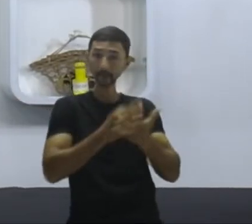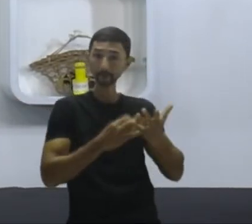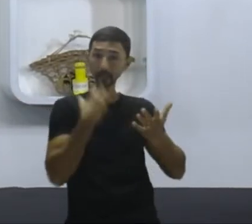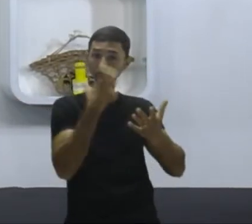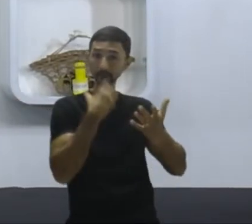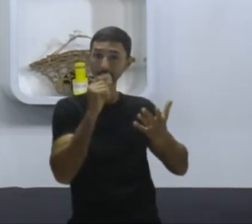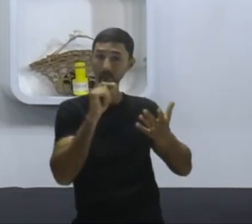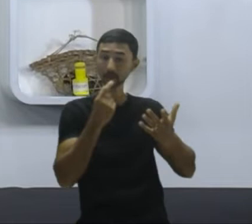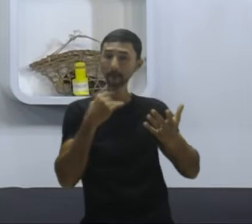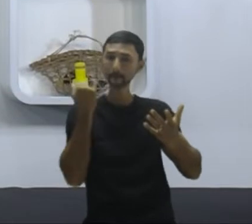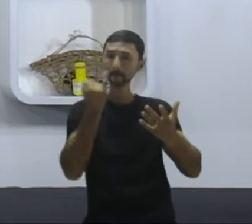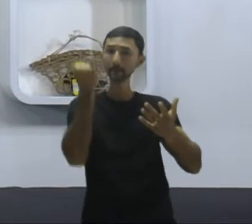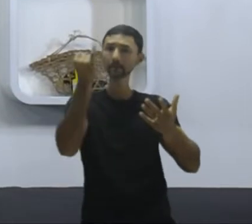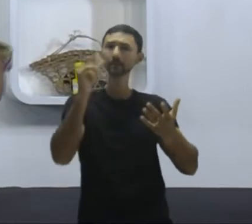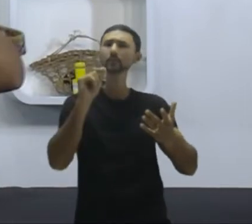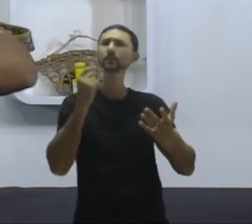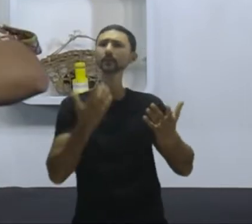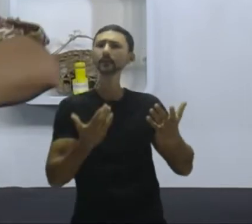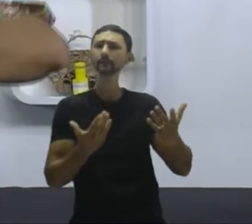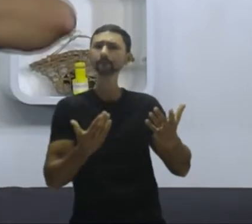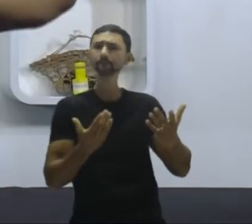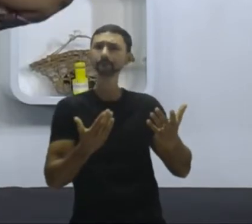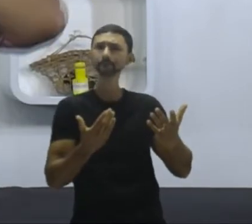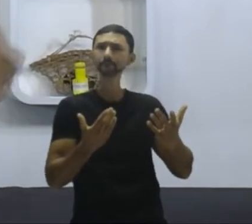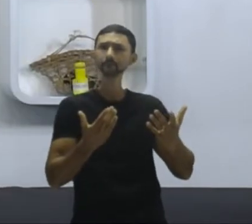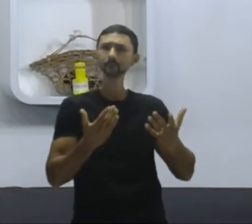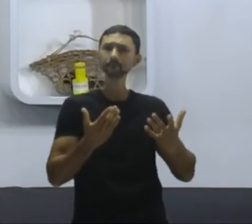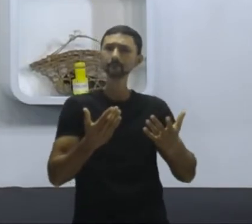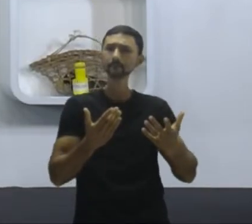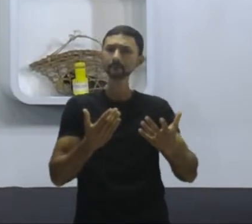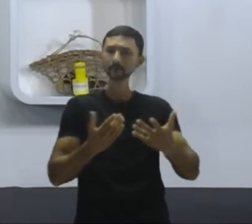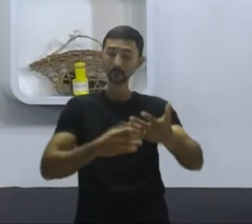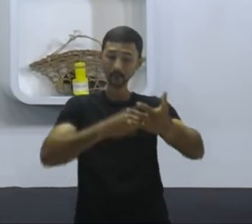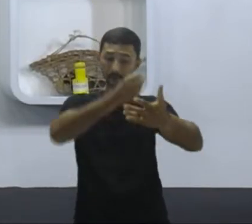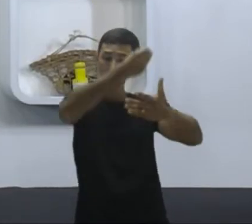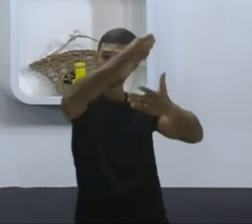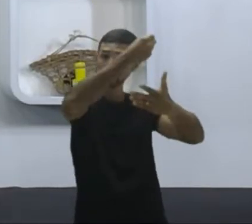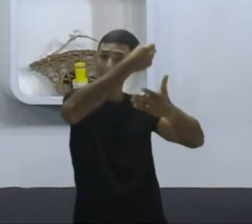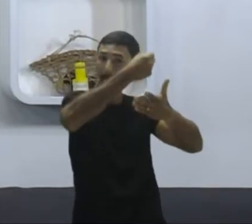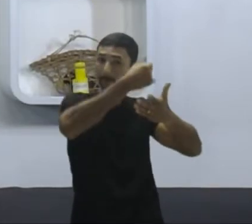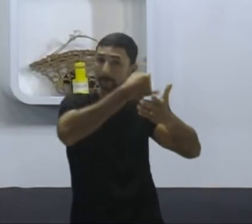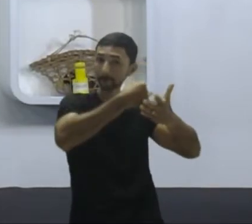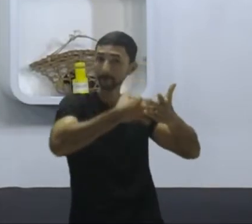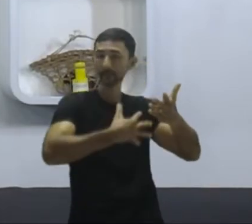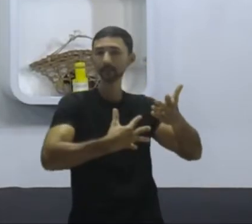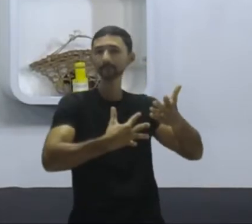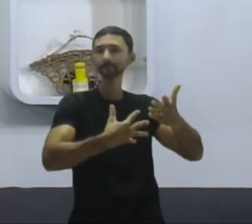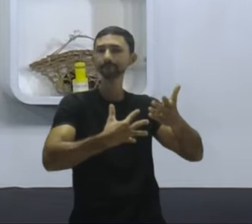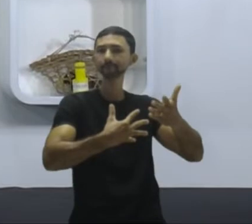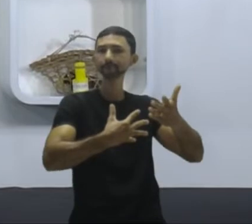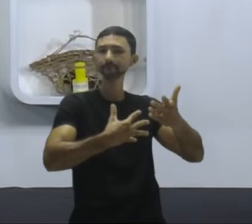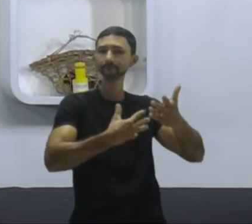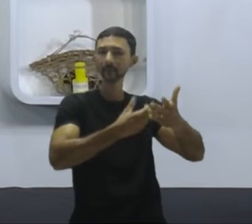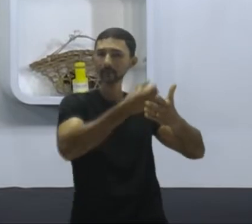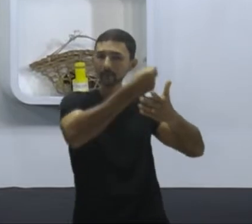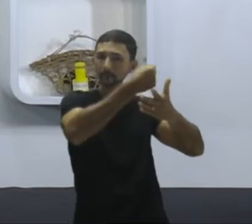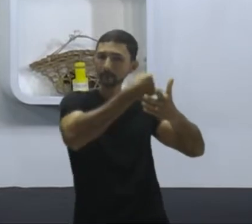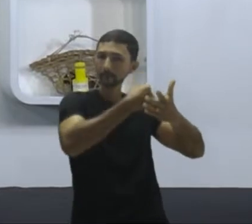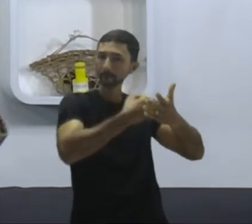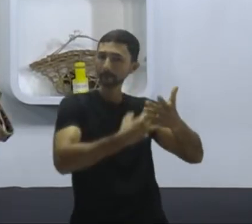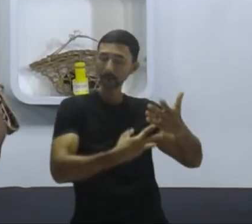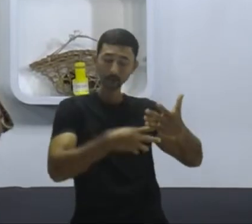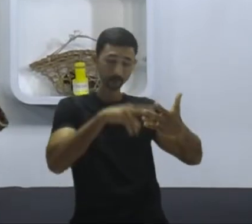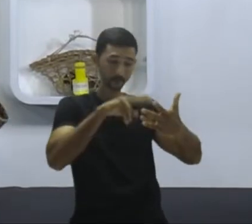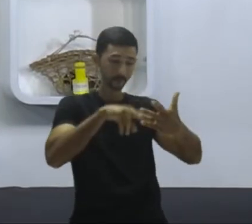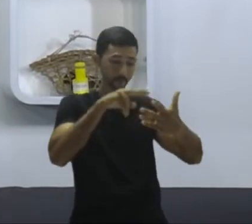importante. Ela vai nos contar algo. E aí, então, é